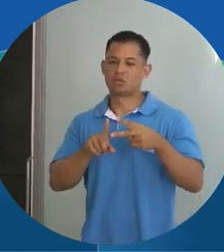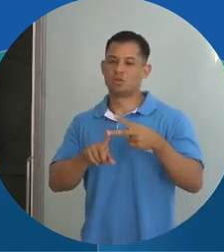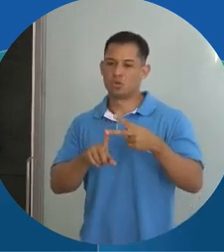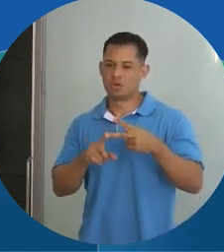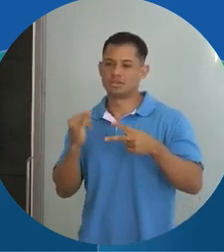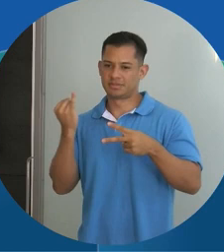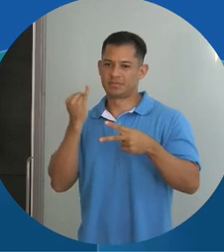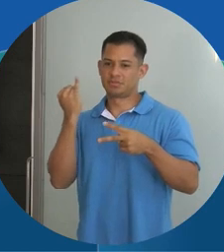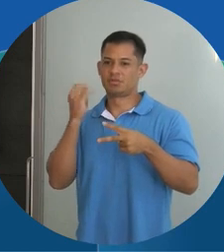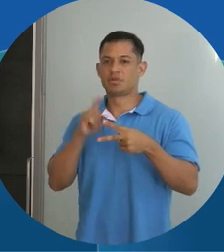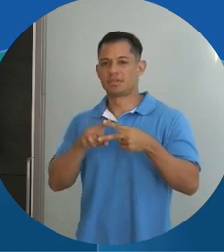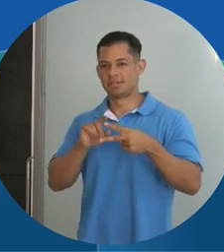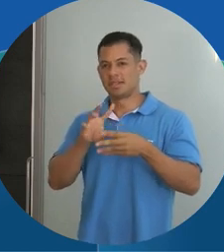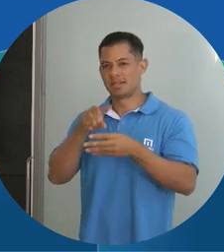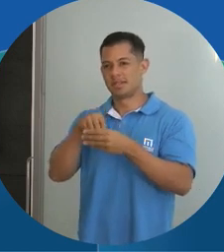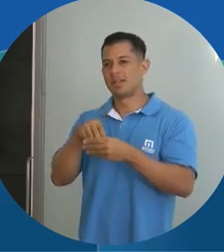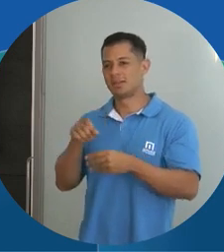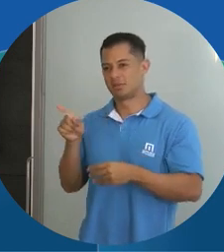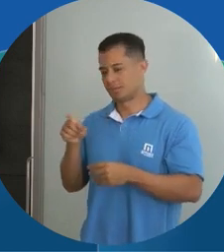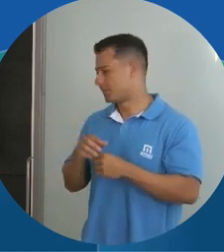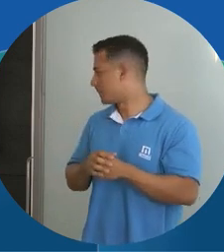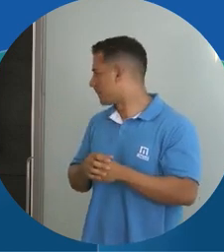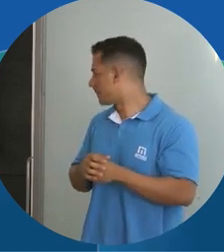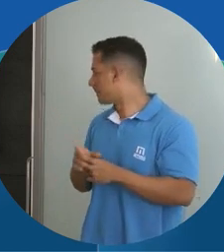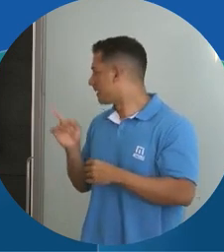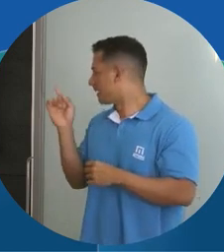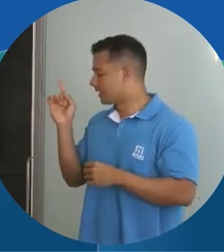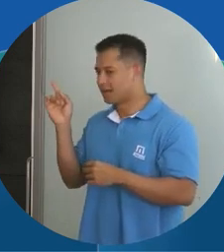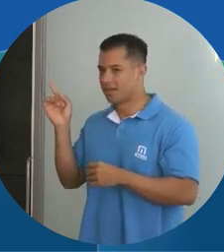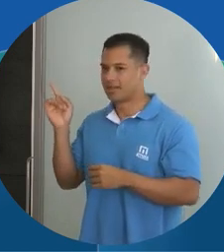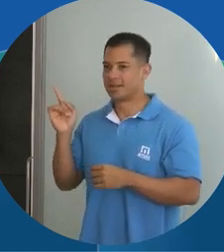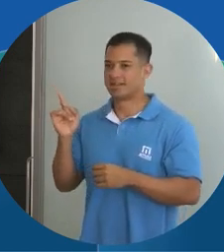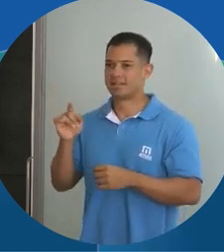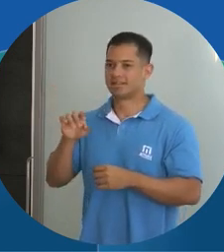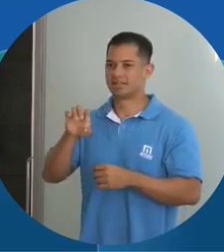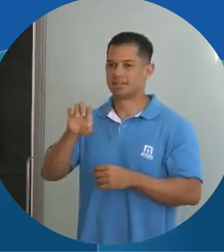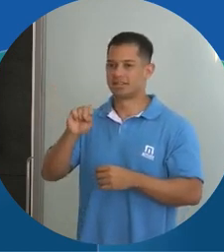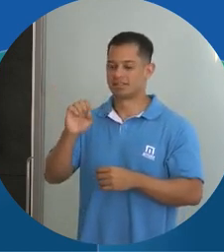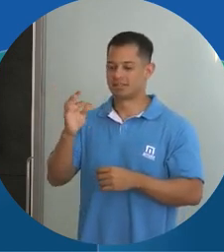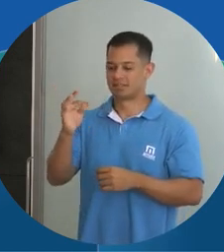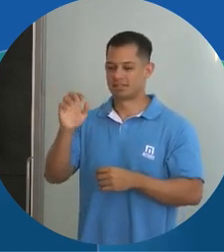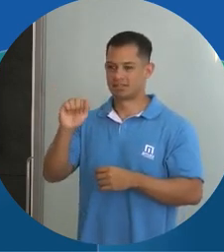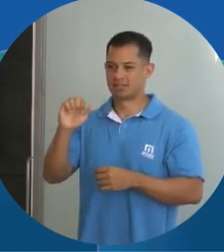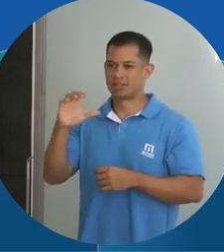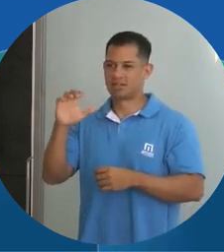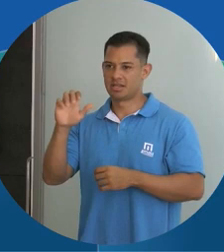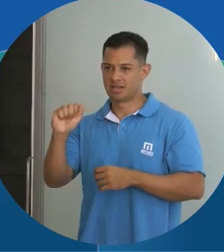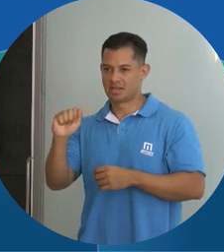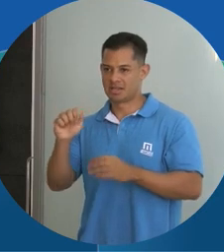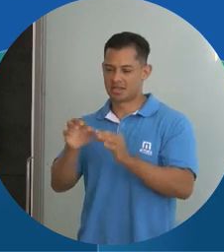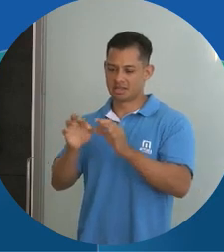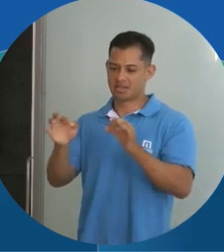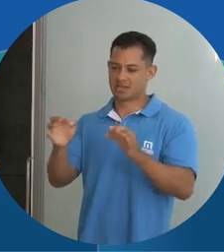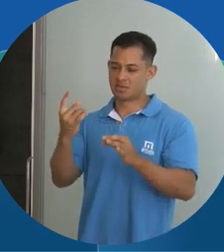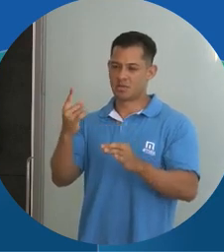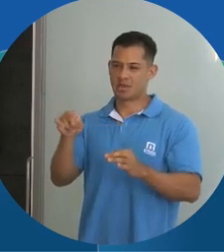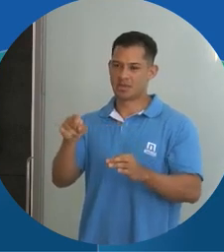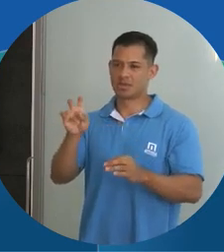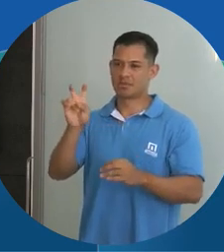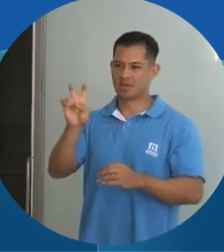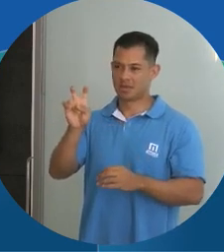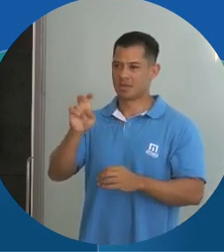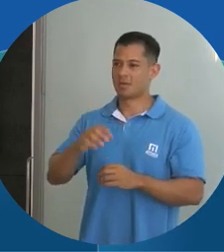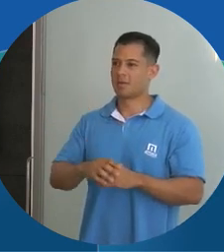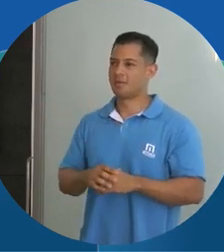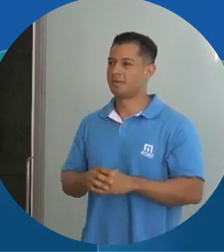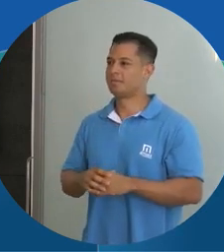trecho. Né? Nesse caso, a gente limitou a estaca a, se eu não me engano, 1,5 m livre, por questão de flambagem.